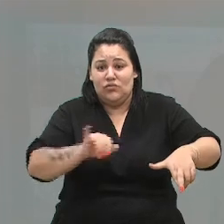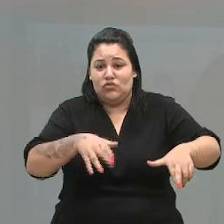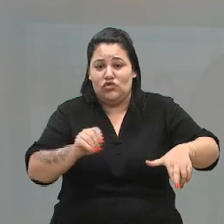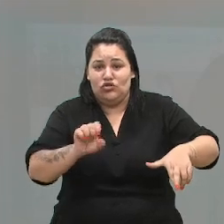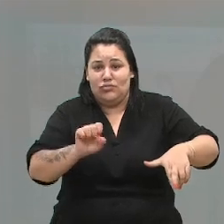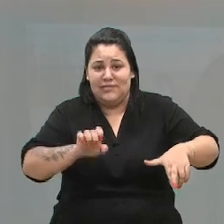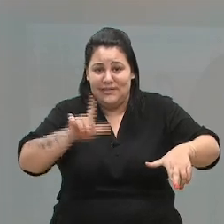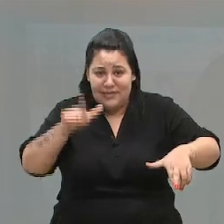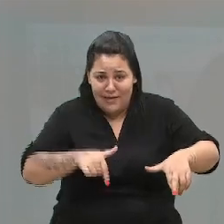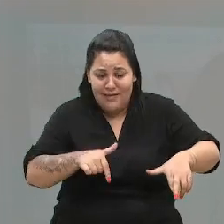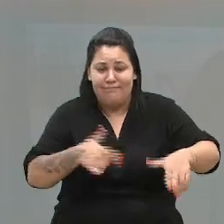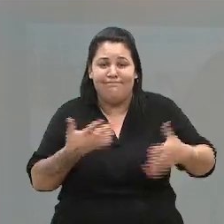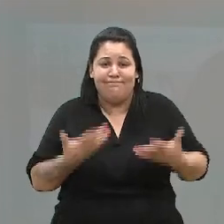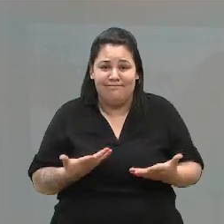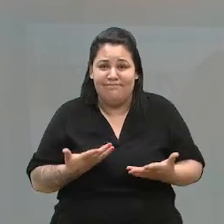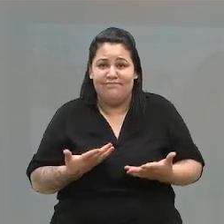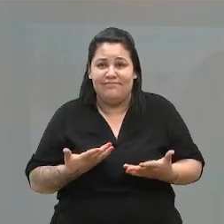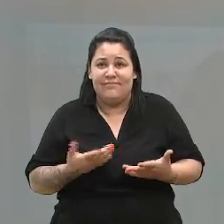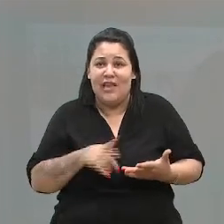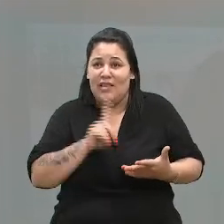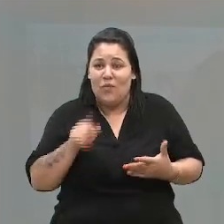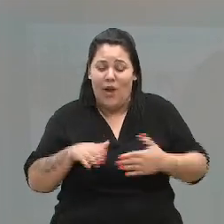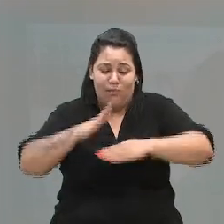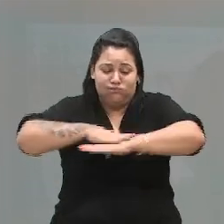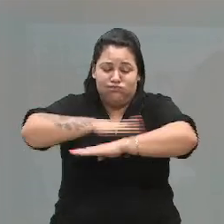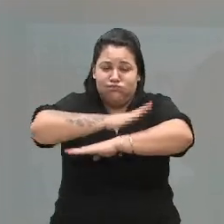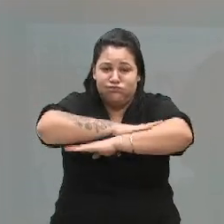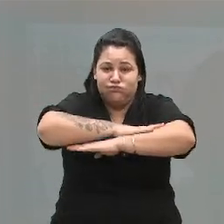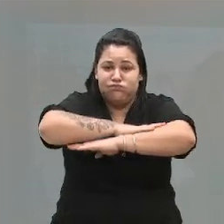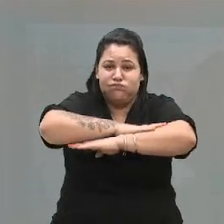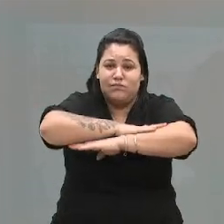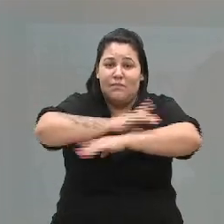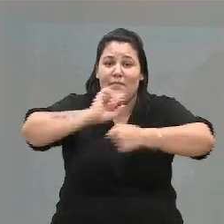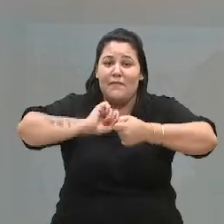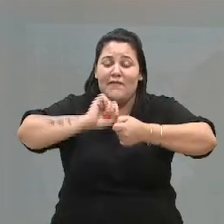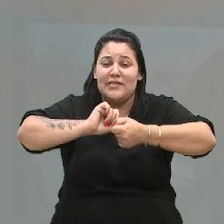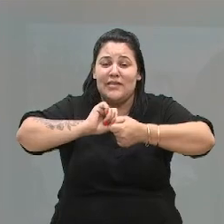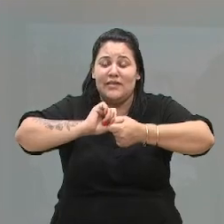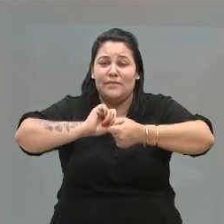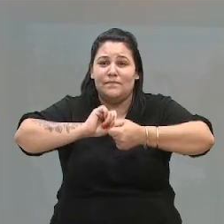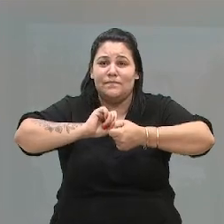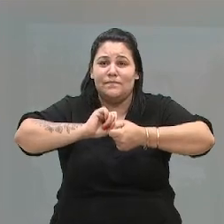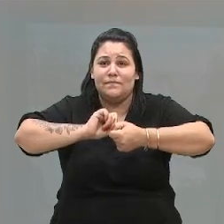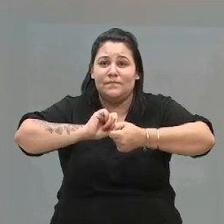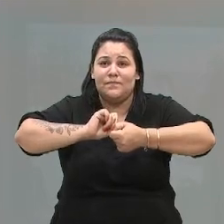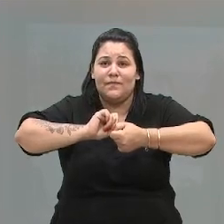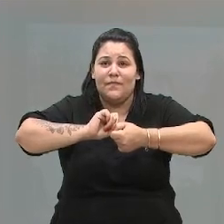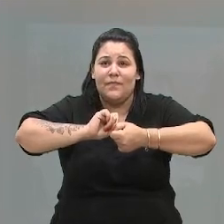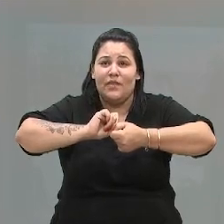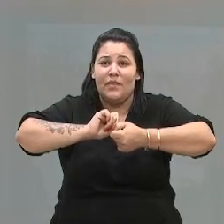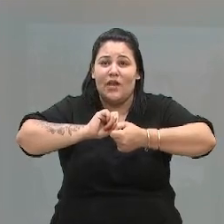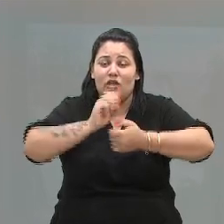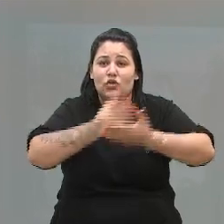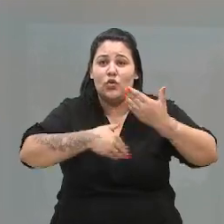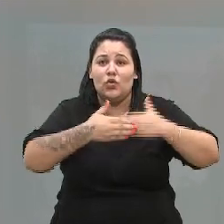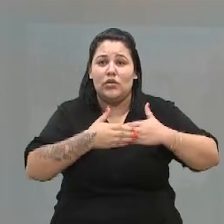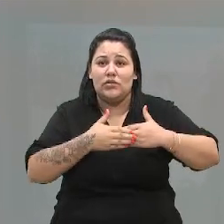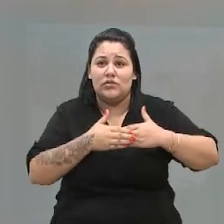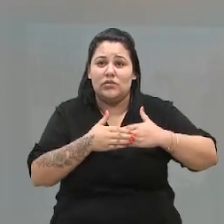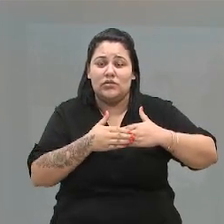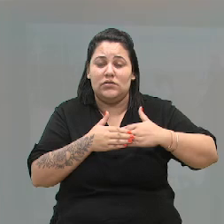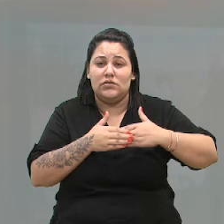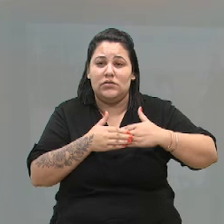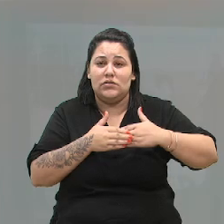que, não recapeamento asfáltico, mas fazendo grande possibilidade de fazer toda